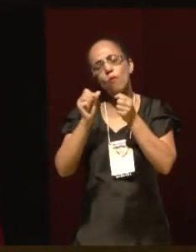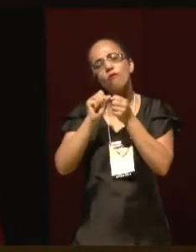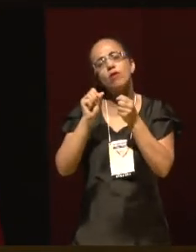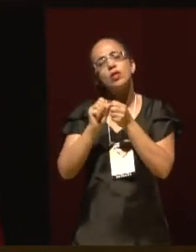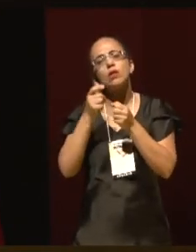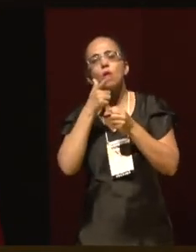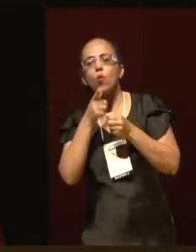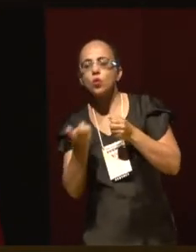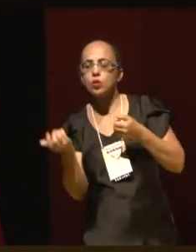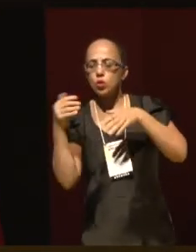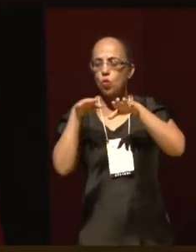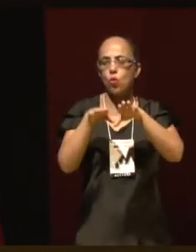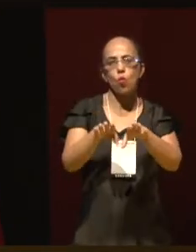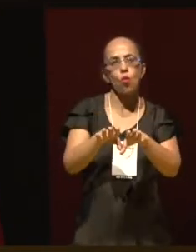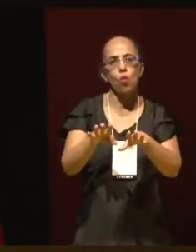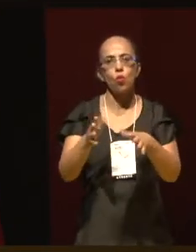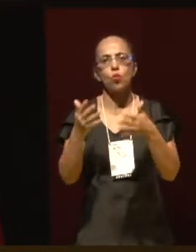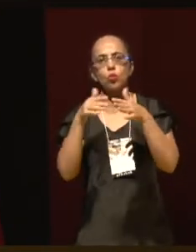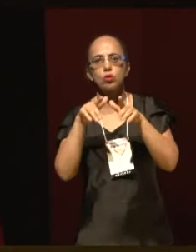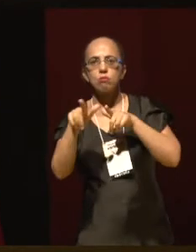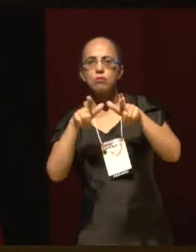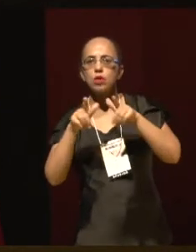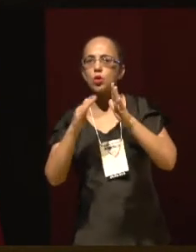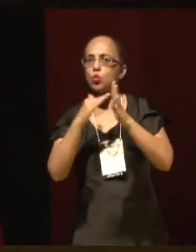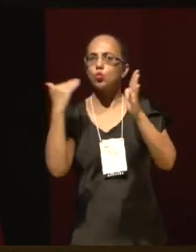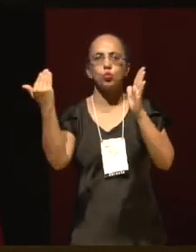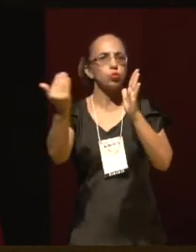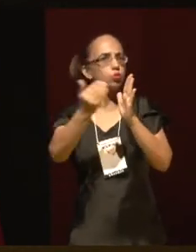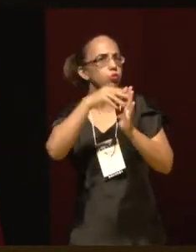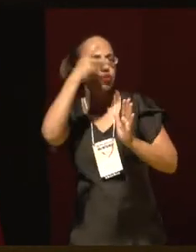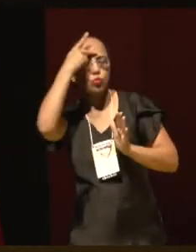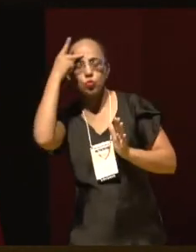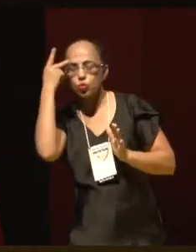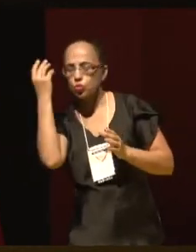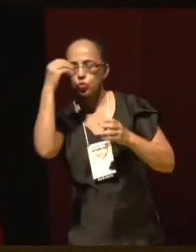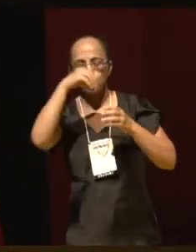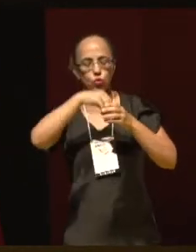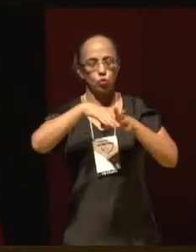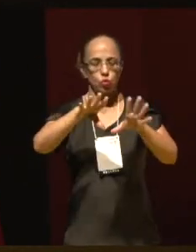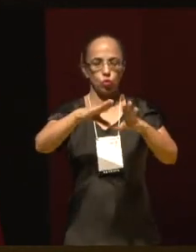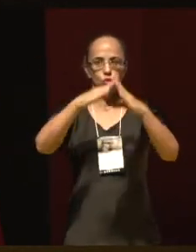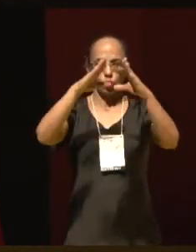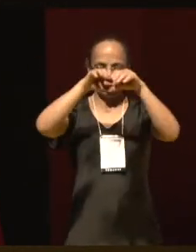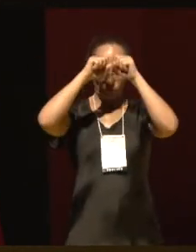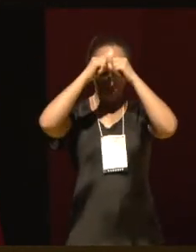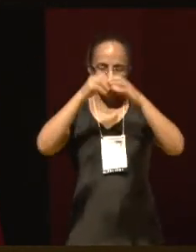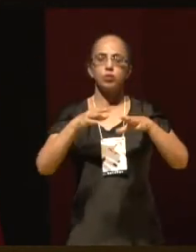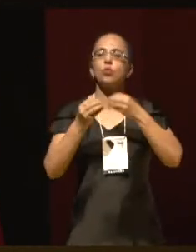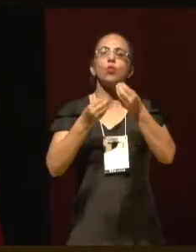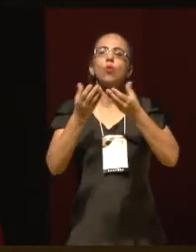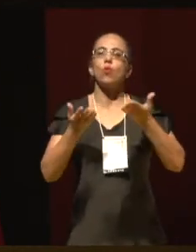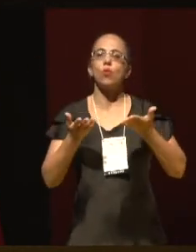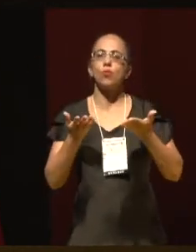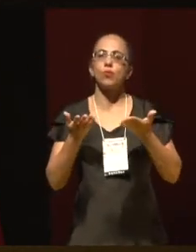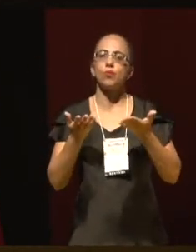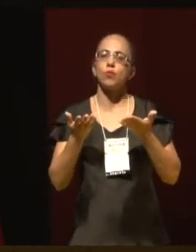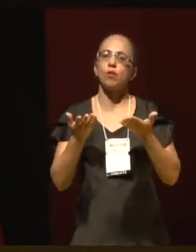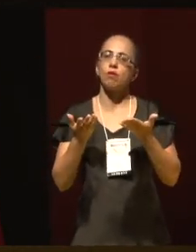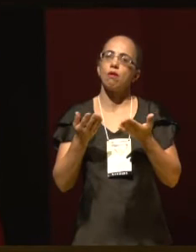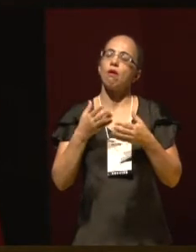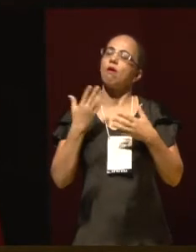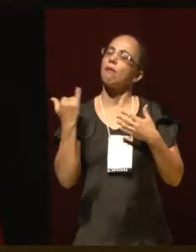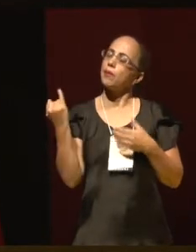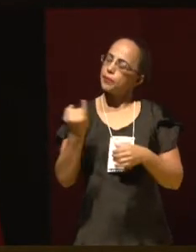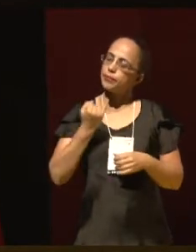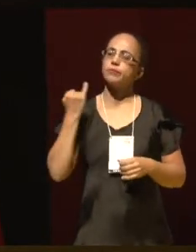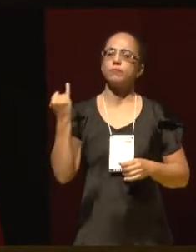incluir, para poder trabalhar com todas as pessoas dentro do centro espírita. E é muito